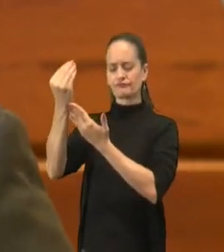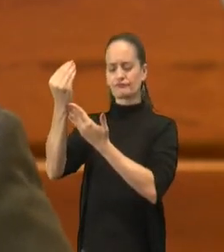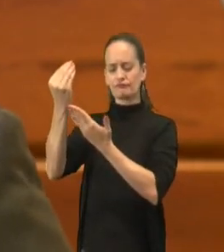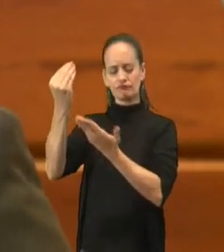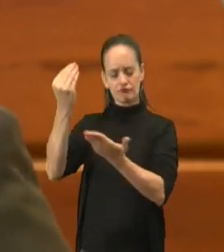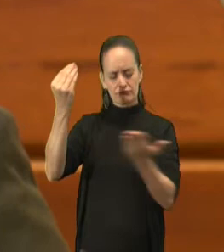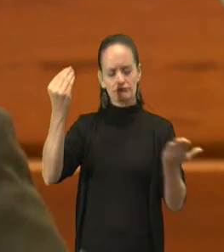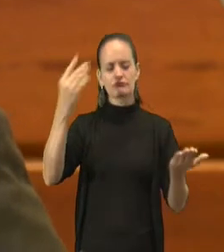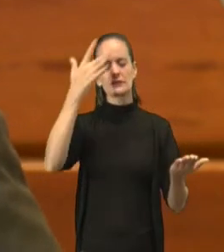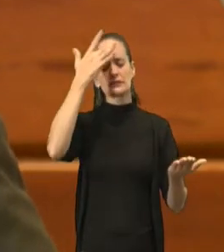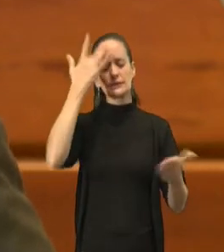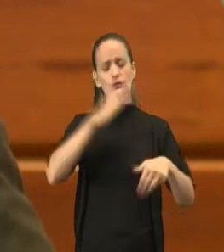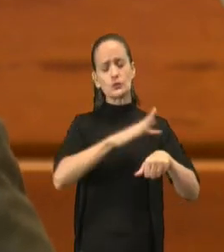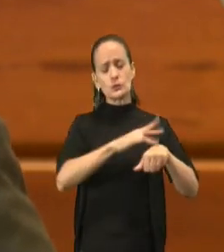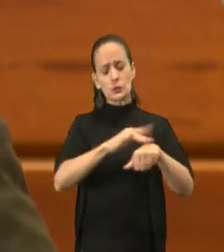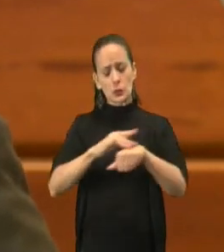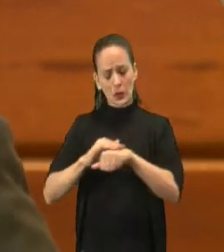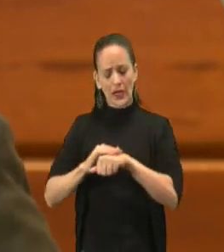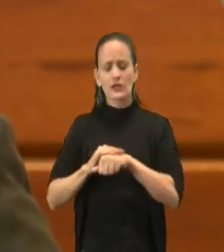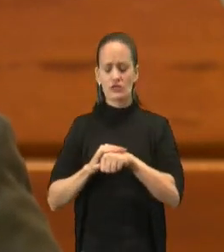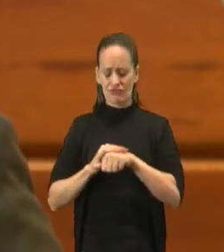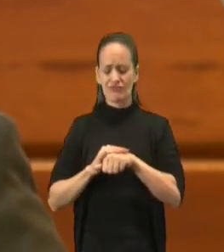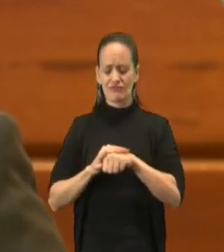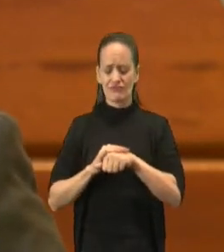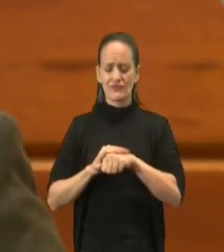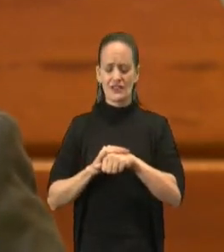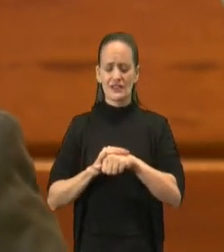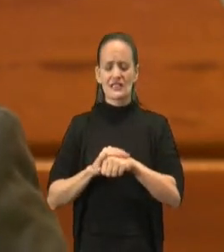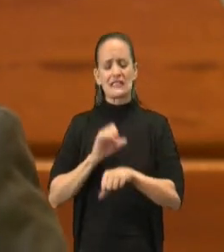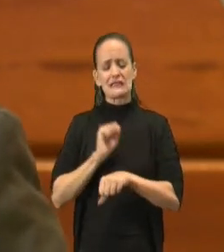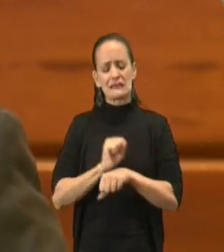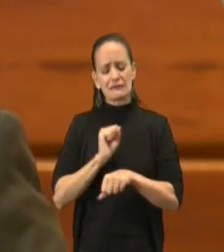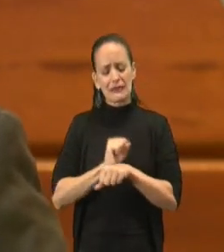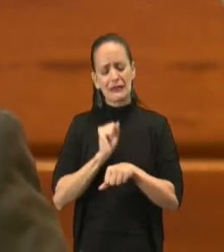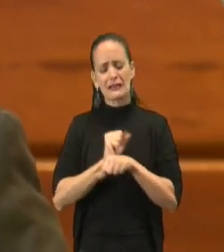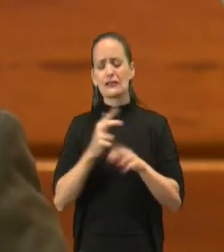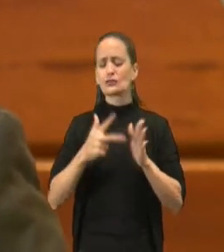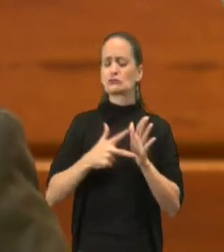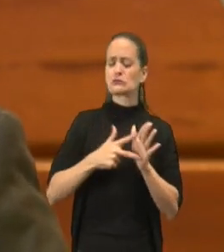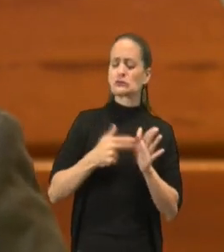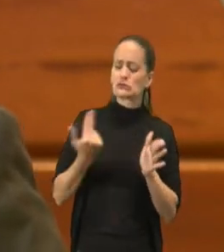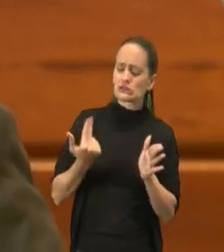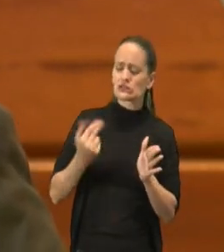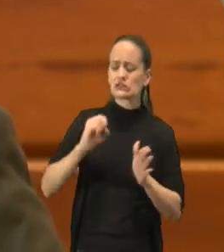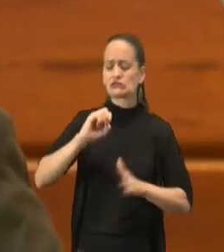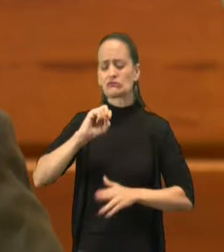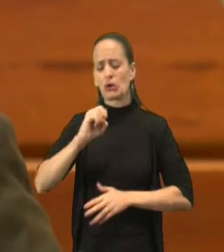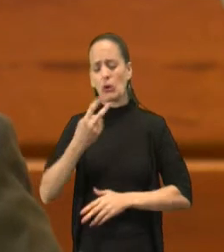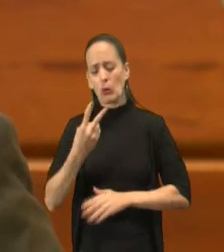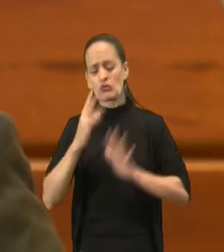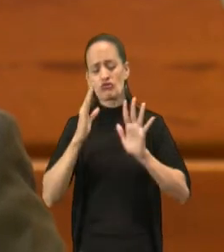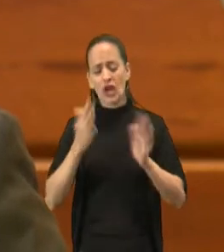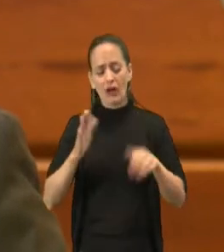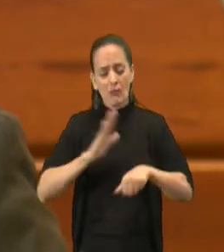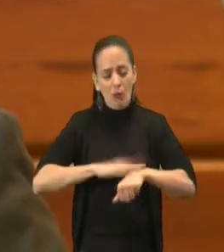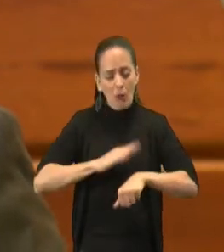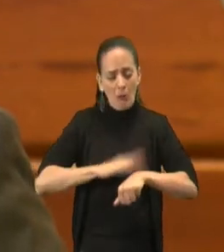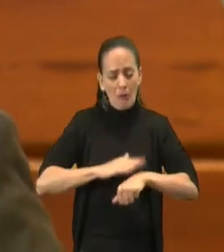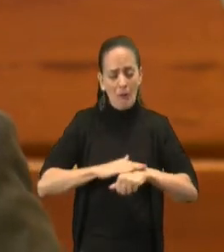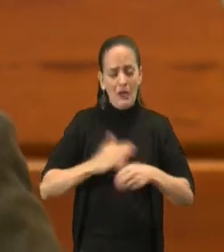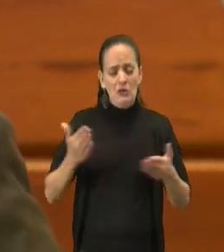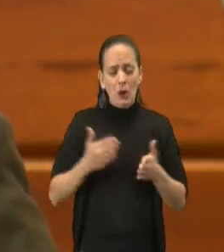adoentados, enfermos, Senhor Deus, aguardando o procedimento cirúrgico, ó Pai, ou realizando nesta semana agora